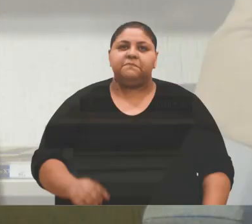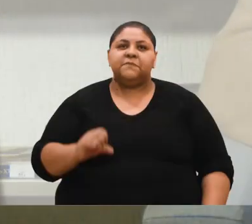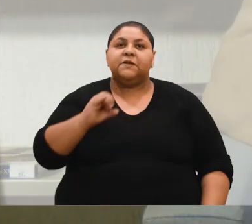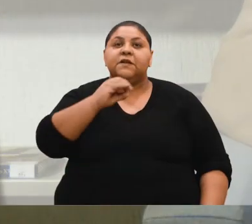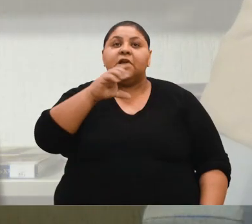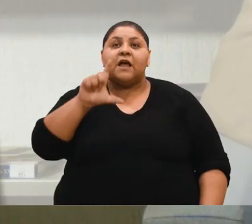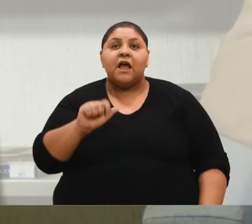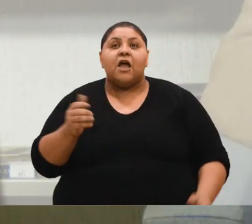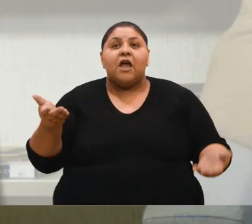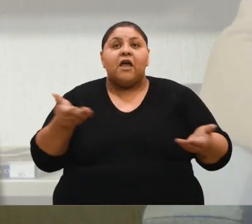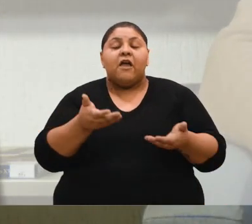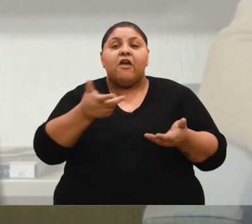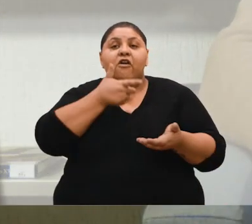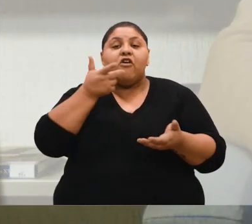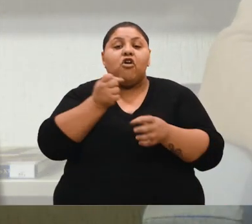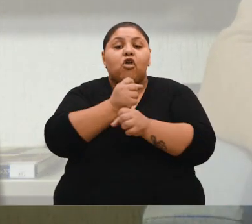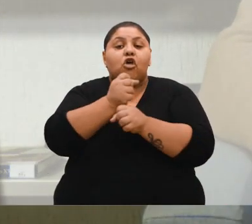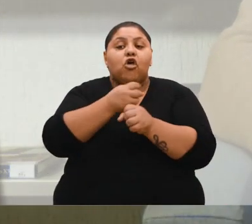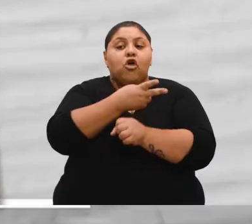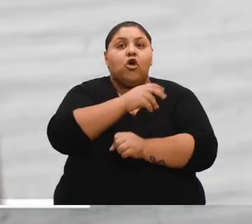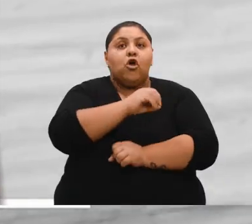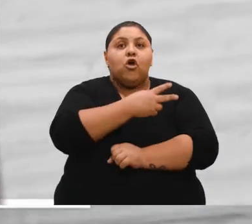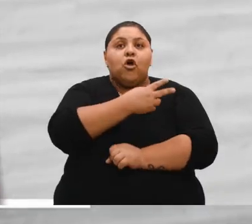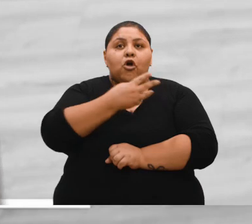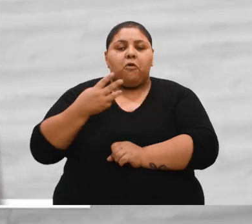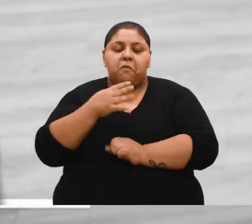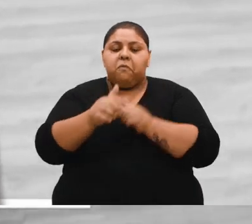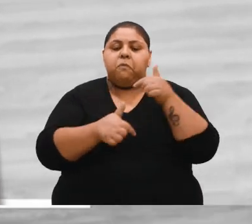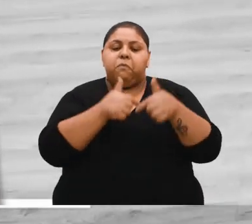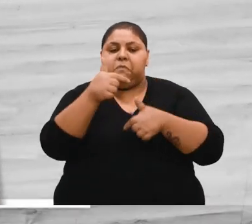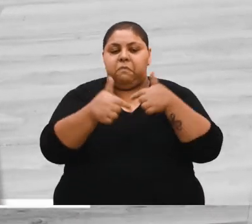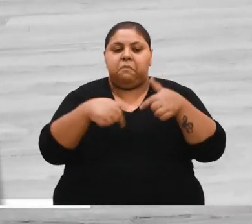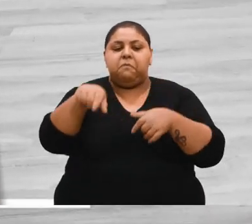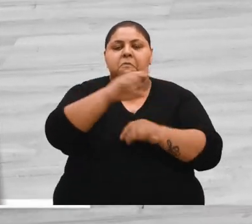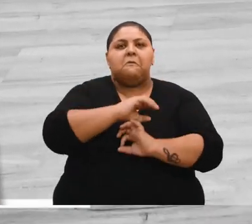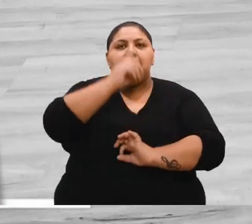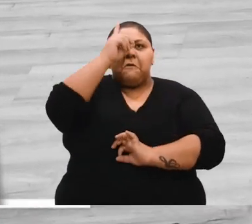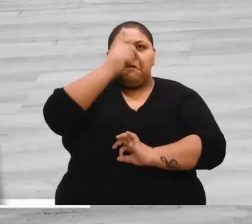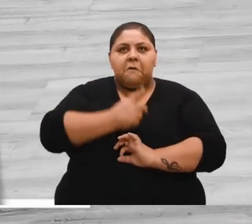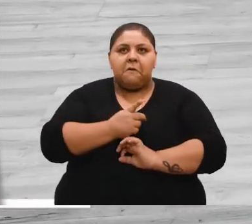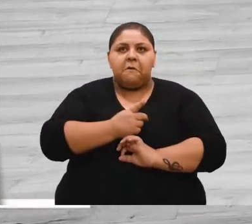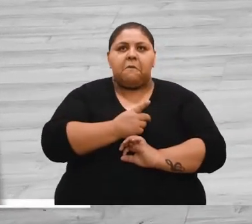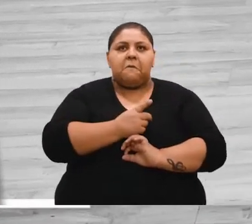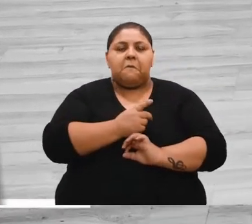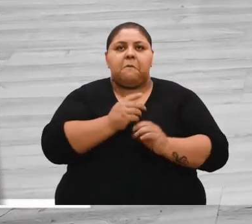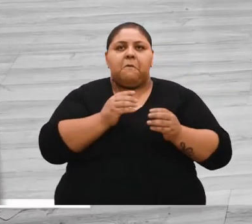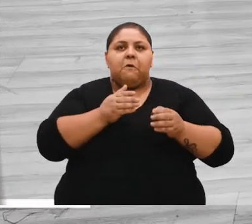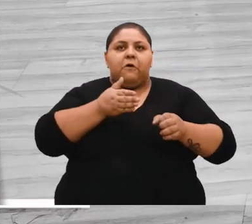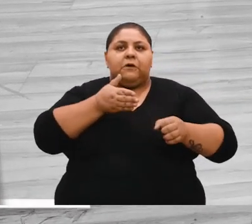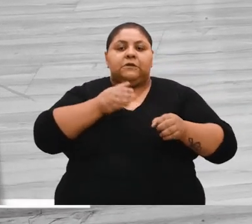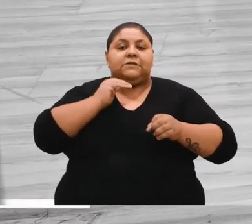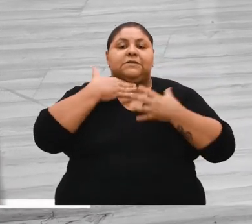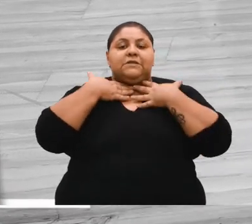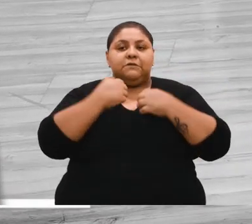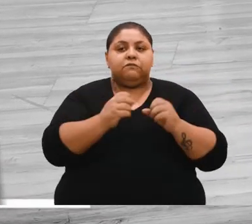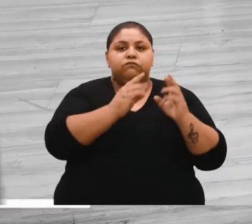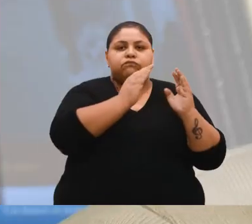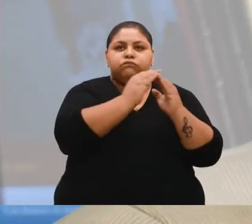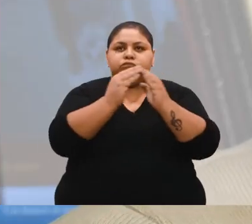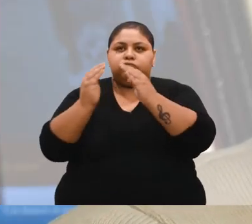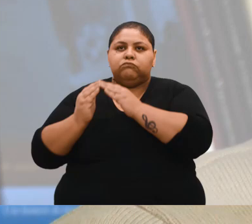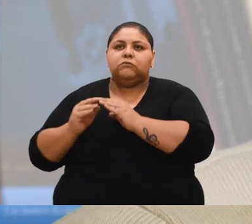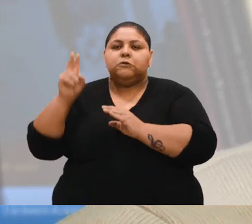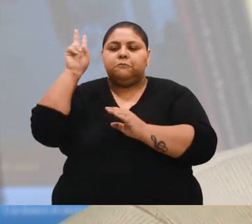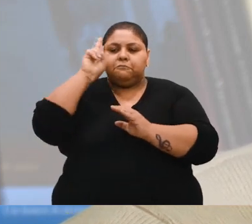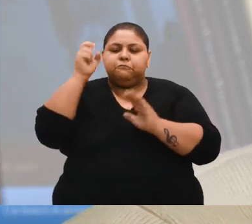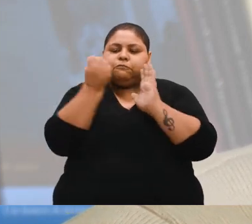Olá, quero destacar o ano de 2023, um trabalho que o nosso mandato esteve à frente da Secretaria da Habitação. Foi um momento histórico para